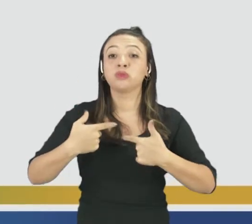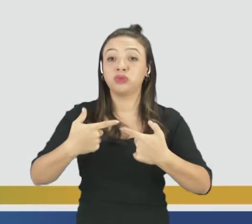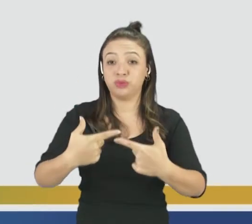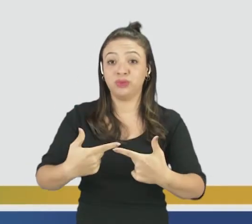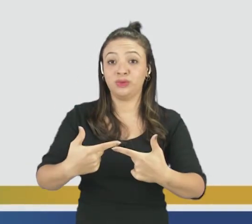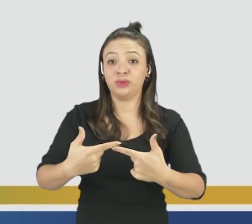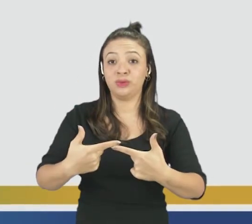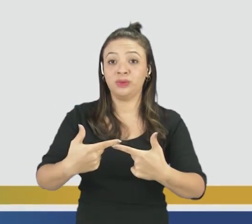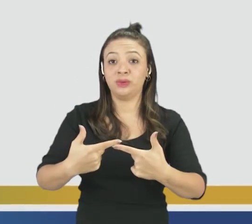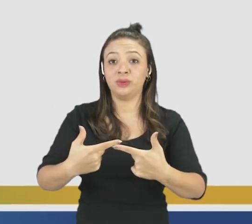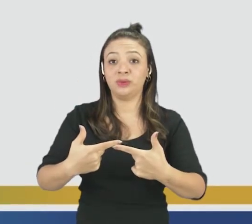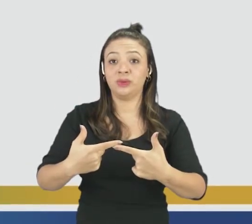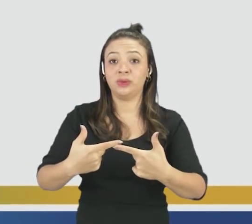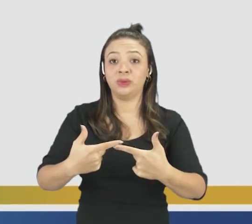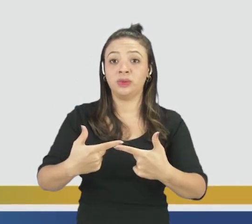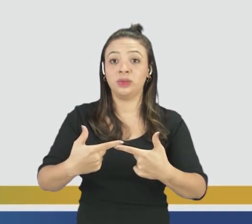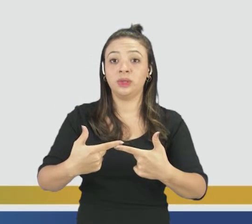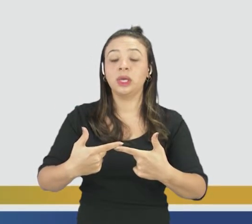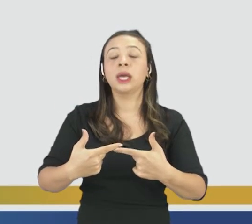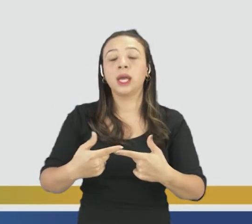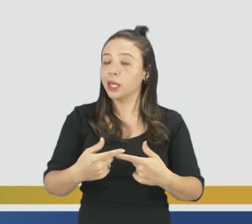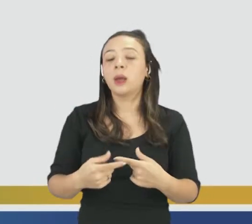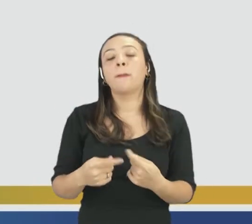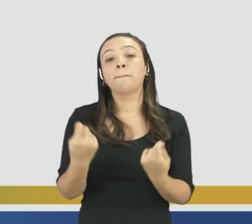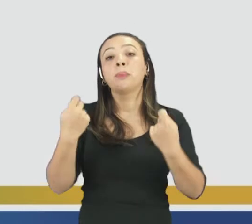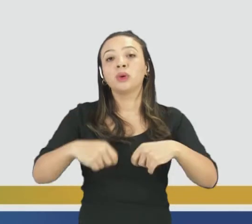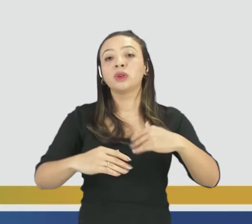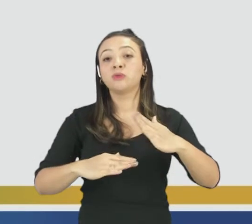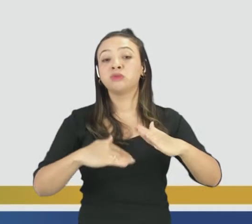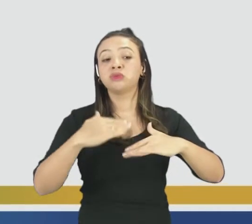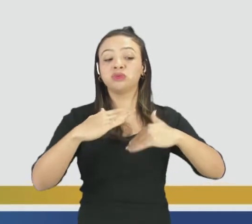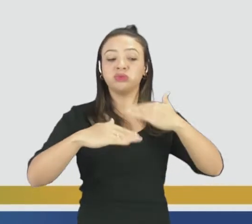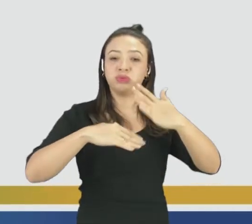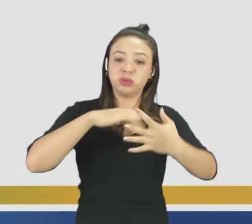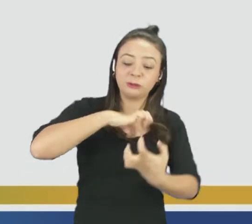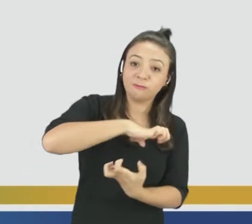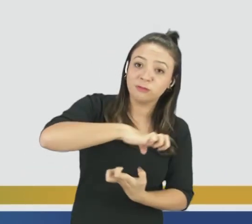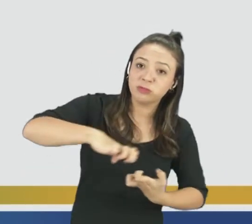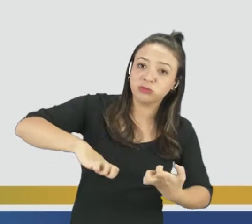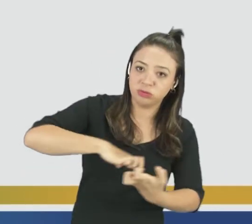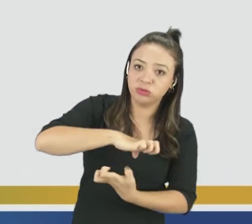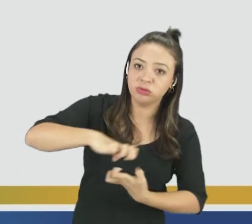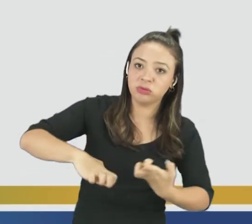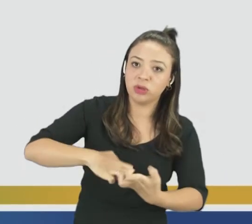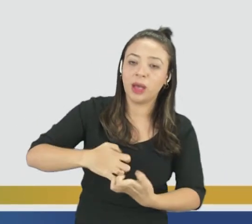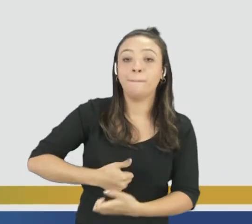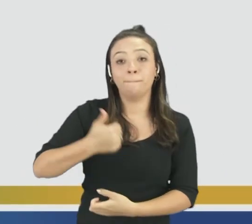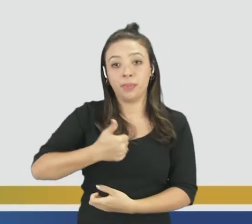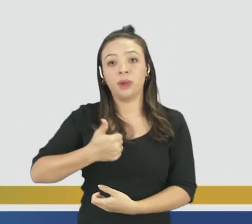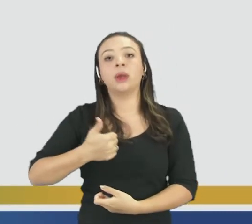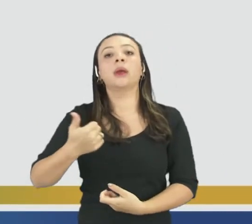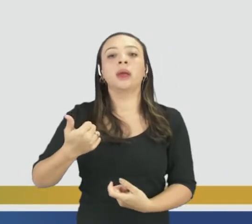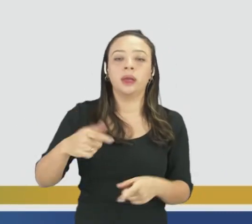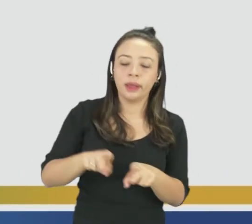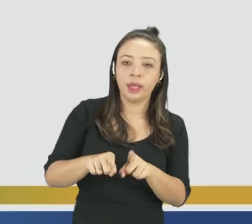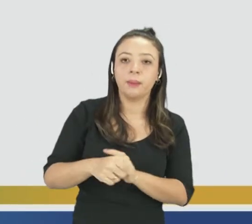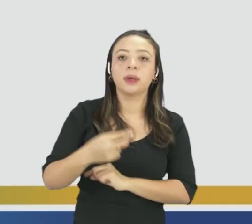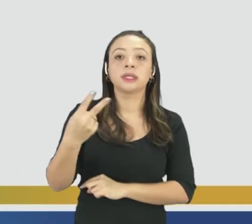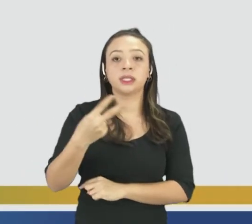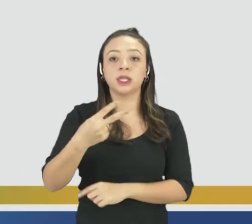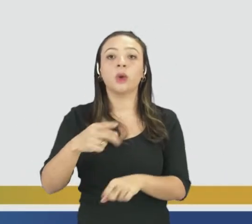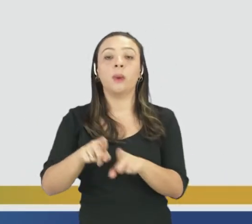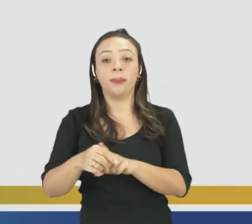4.0 ela apenas um avanço de etapas anteriores da primeira revolução industrial segunda e